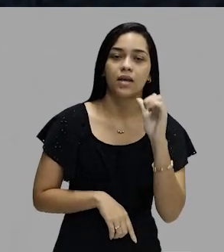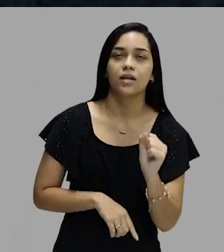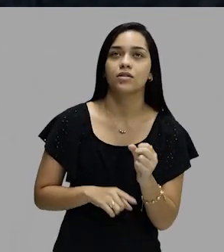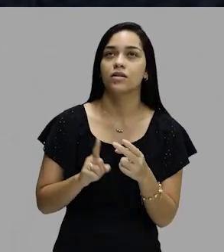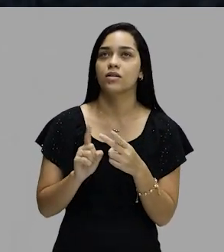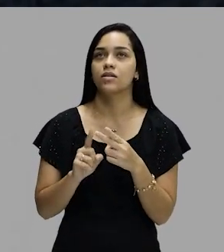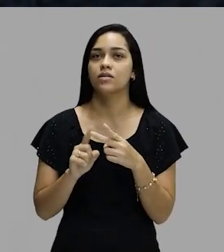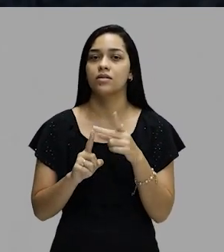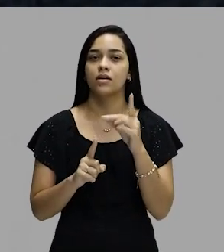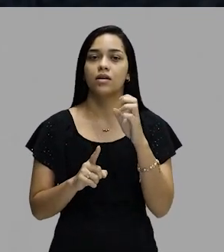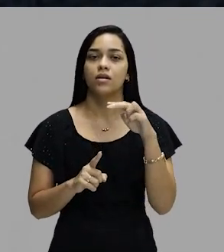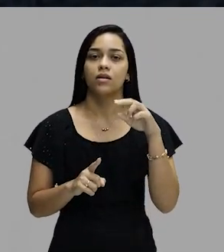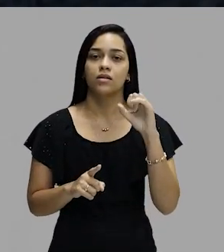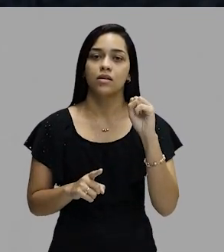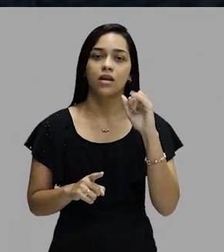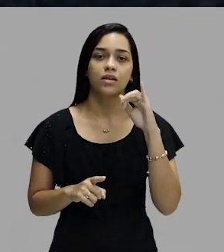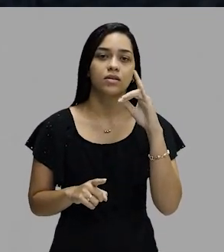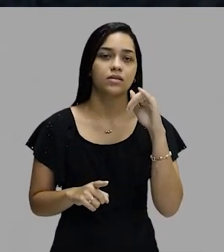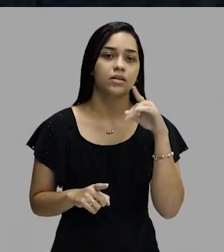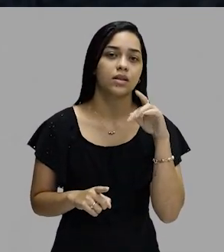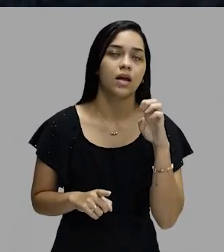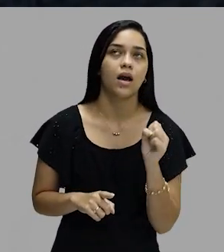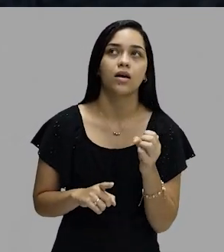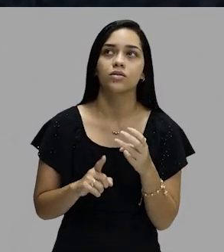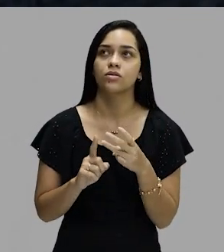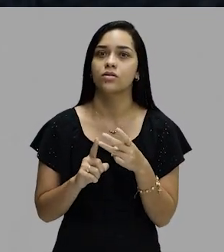densidade, solubilidade,